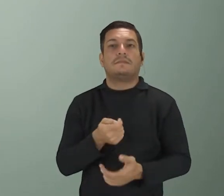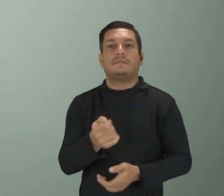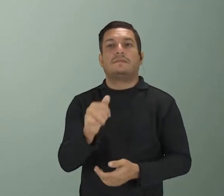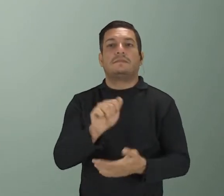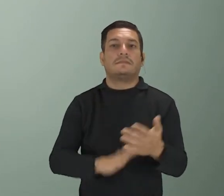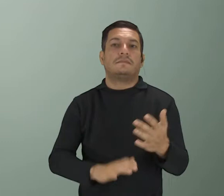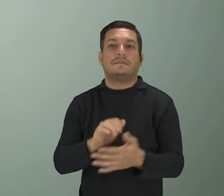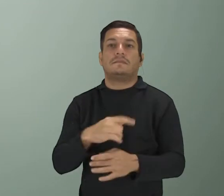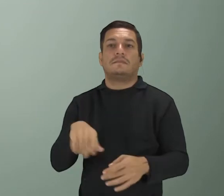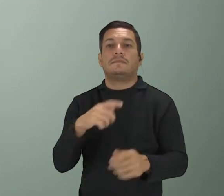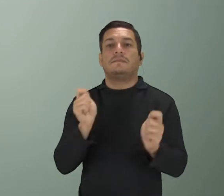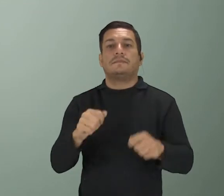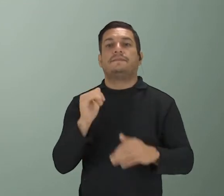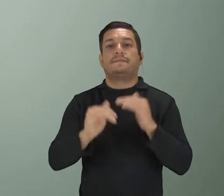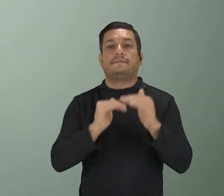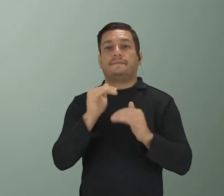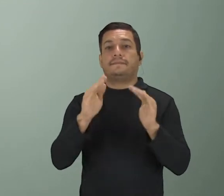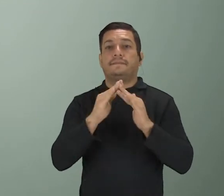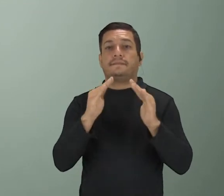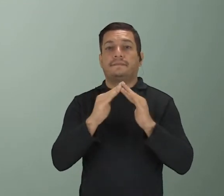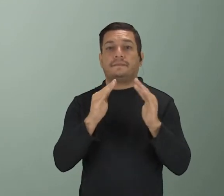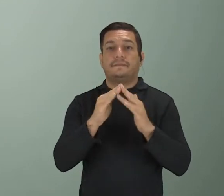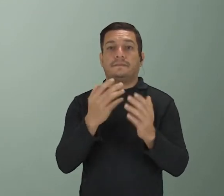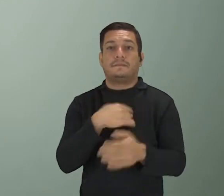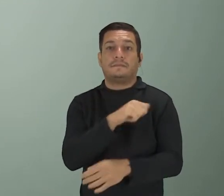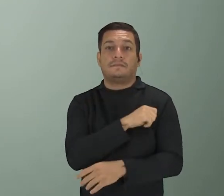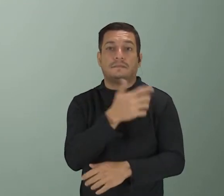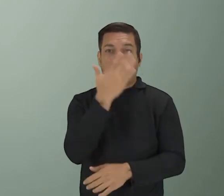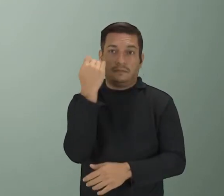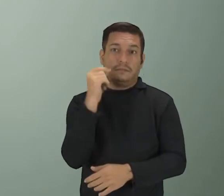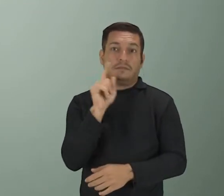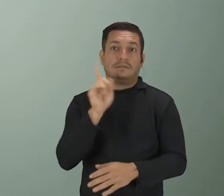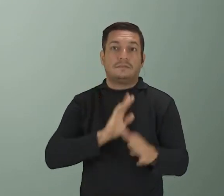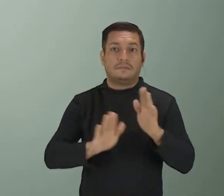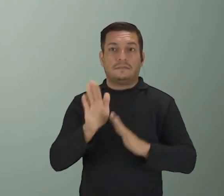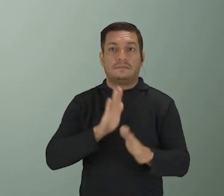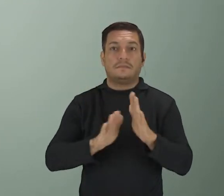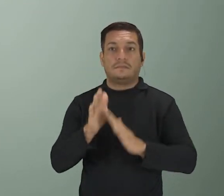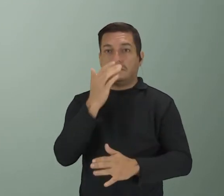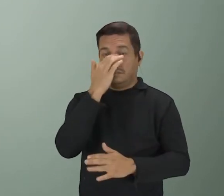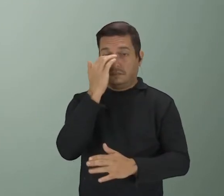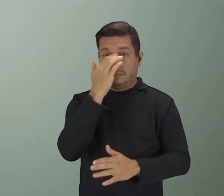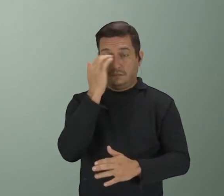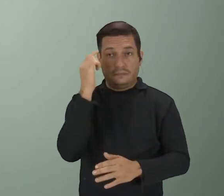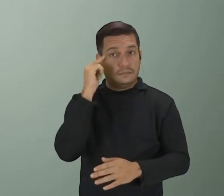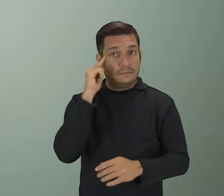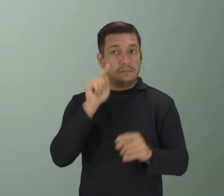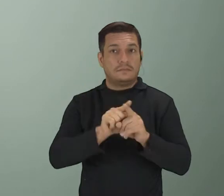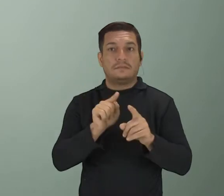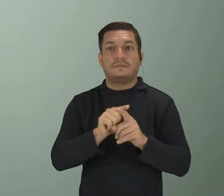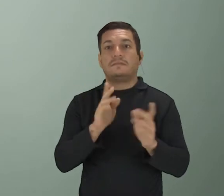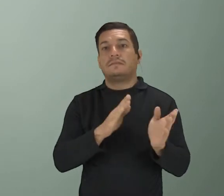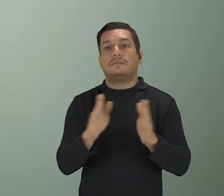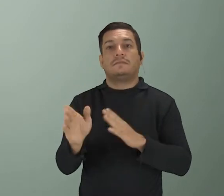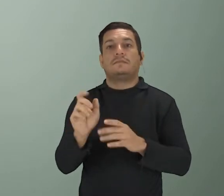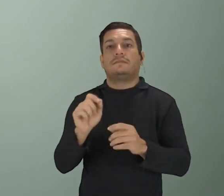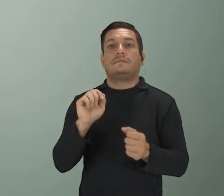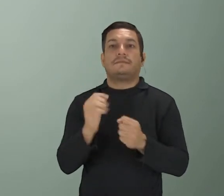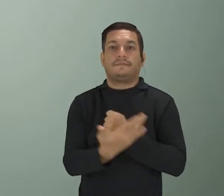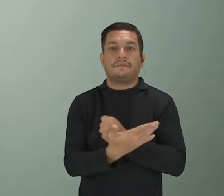você possa desenvolver aí na sua casa. Aluno, não esqueça dos seus cuidados. Pense, a gente está nesse processo,